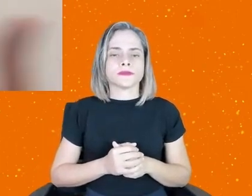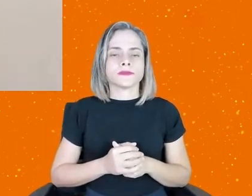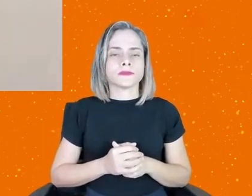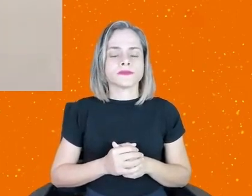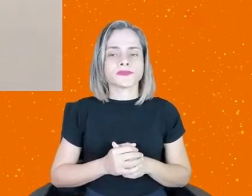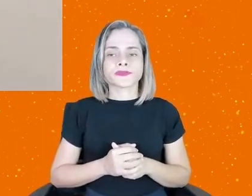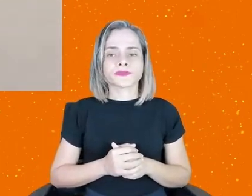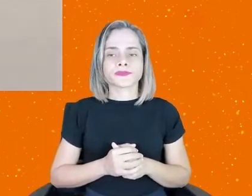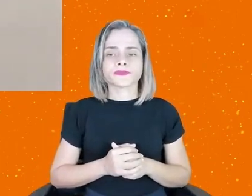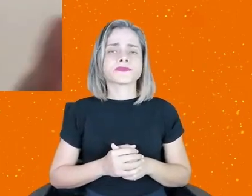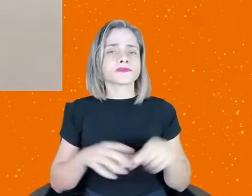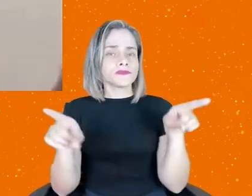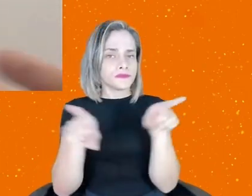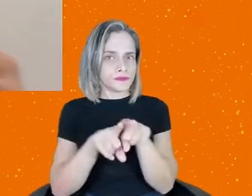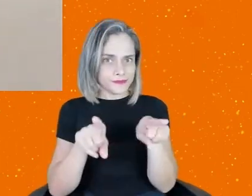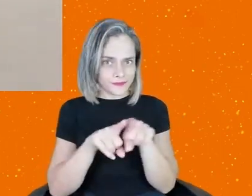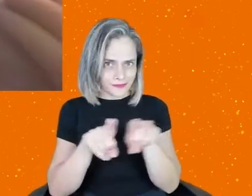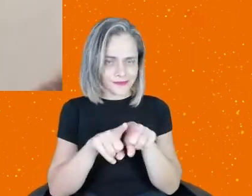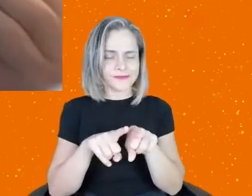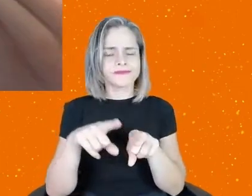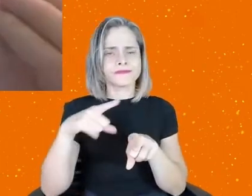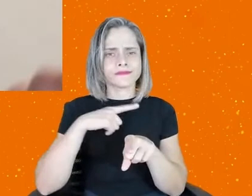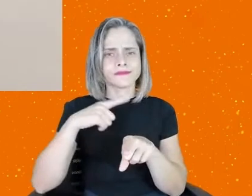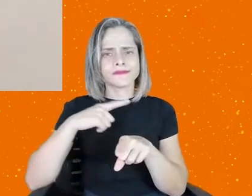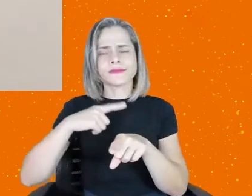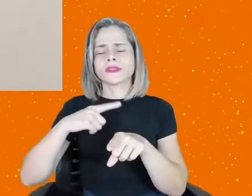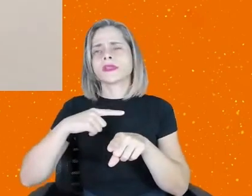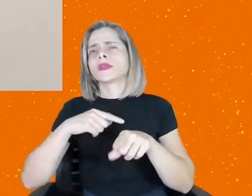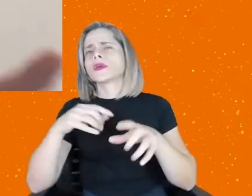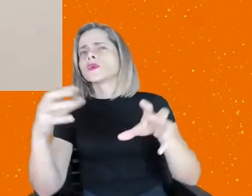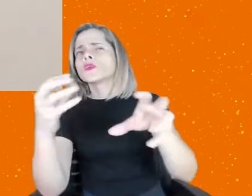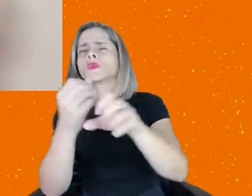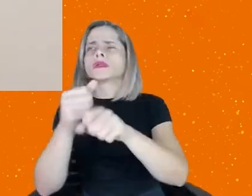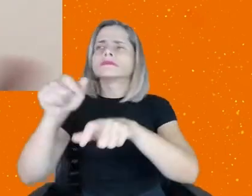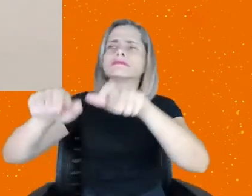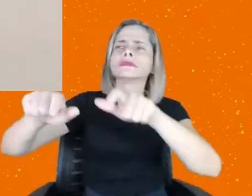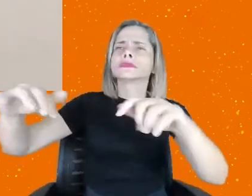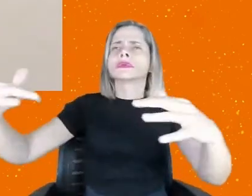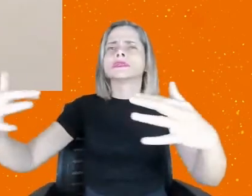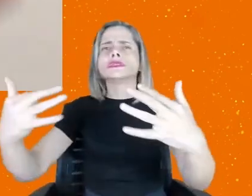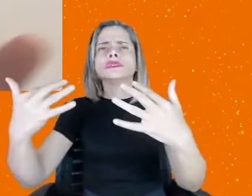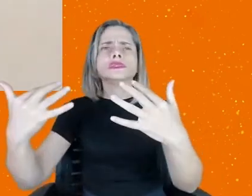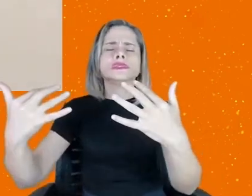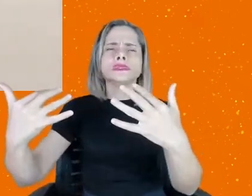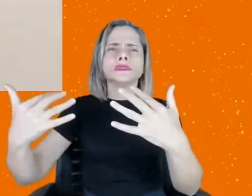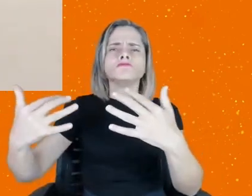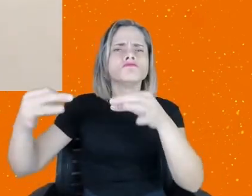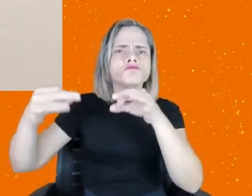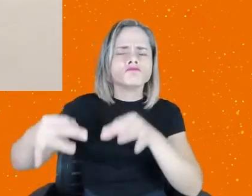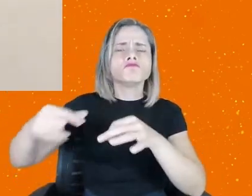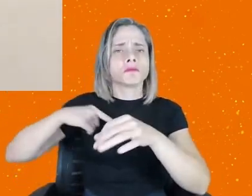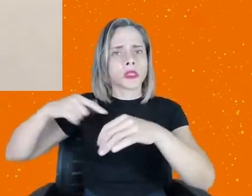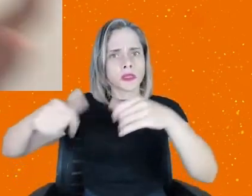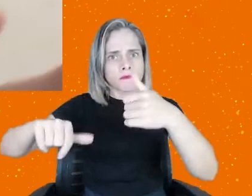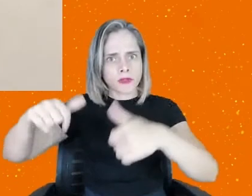pesos nerd o avaliações de quantas pessoas efetivamente não assistindo e não dispositivo então elas trazem novamente